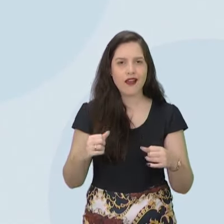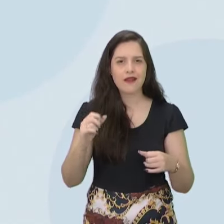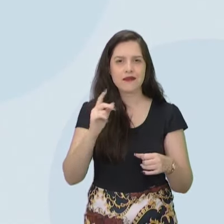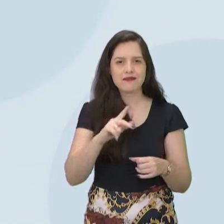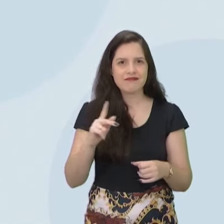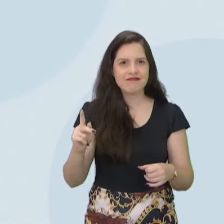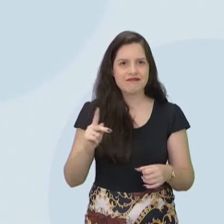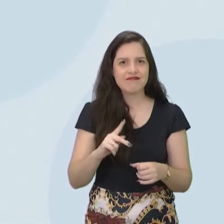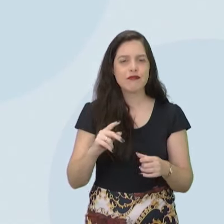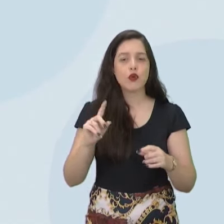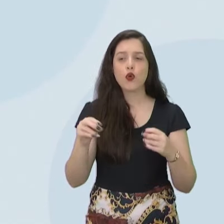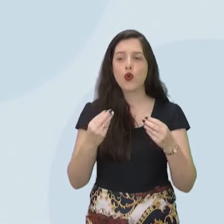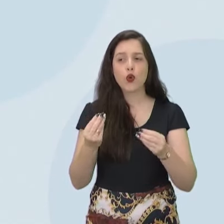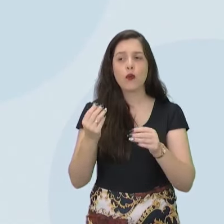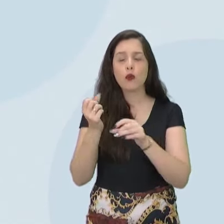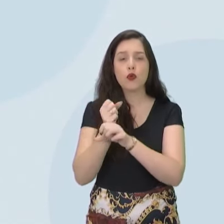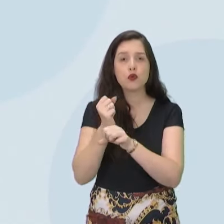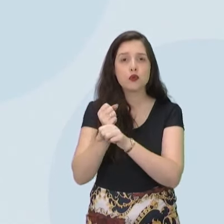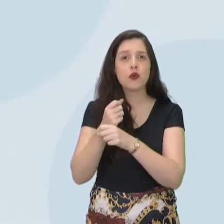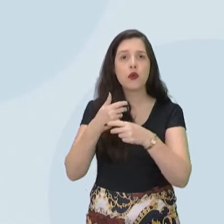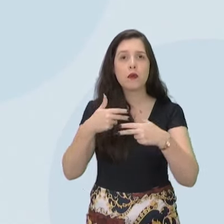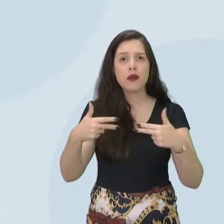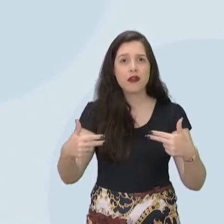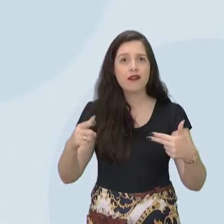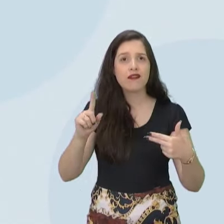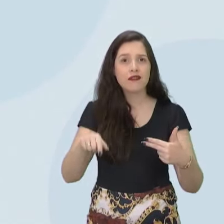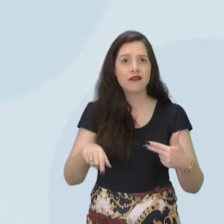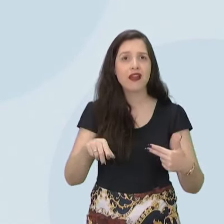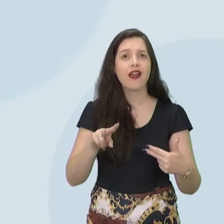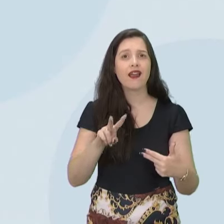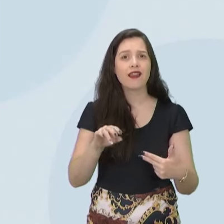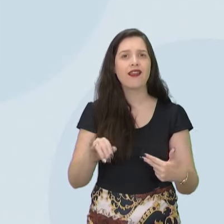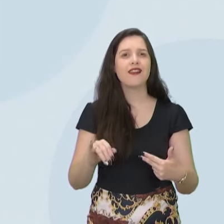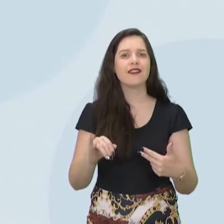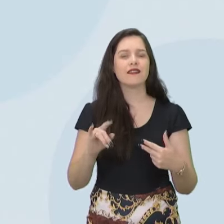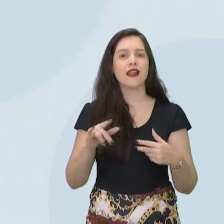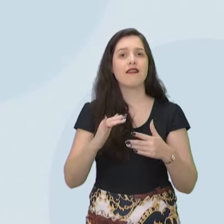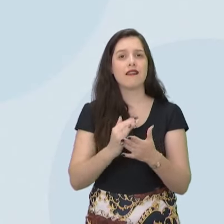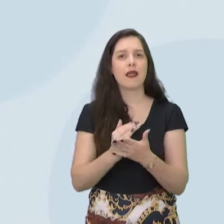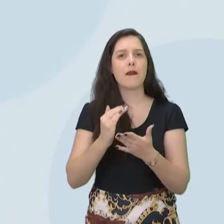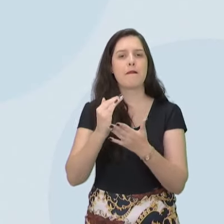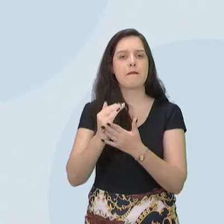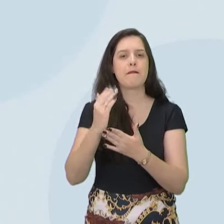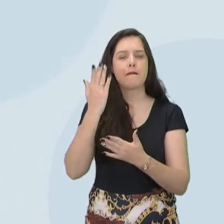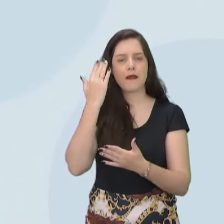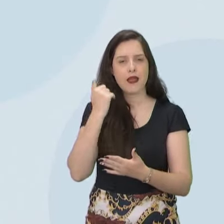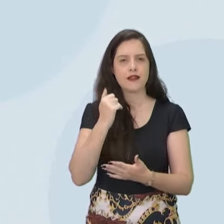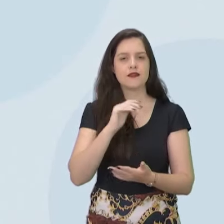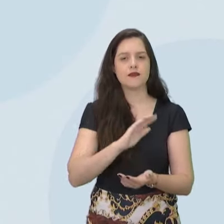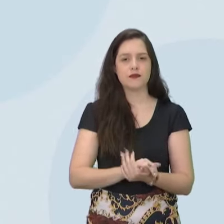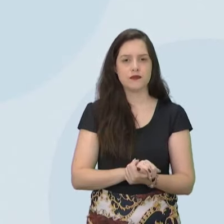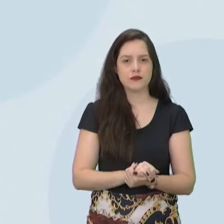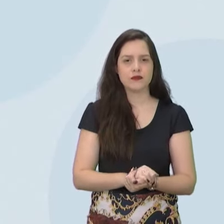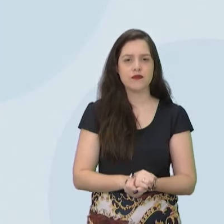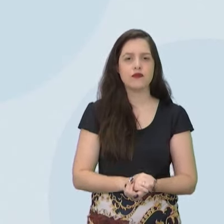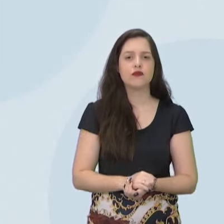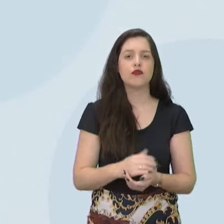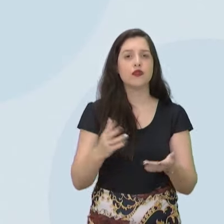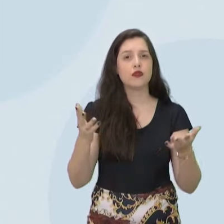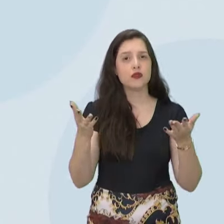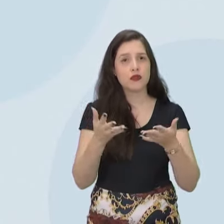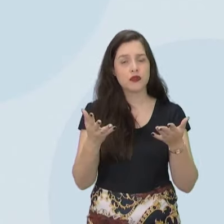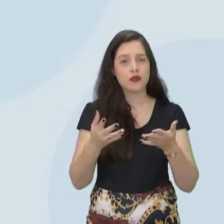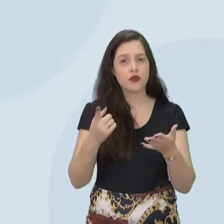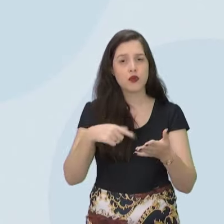site, como construir alguma coisa, enfim, vai sempre nesse box de Saiba Mais. Vai ter sempre um box de Olho